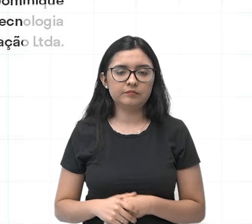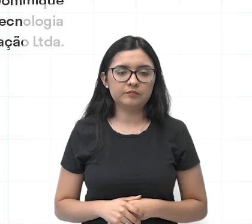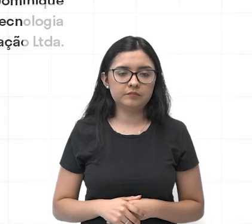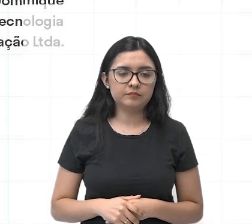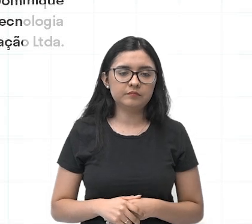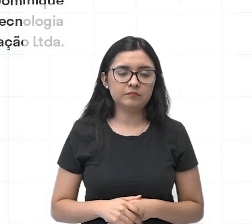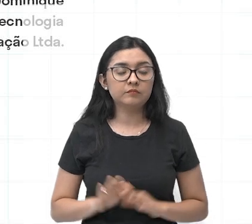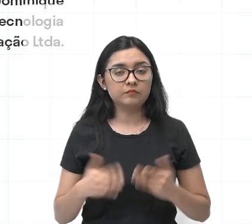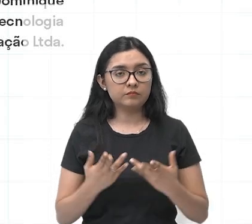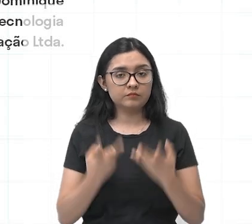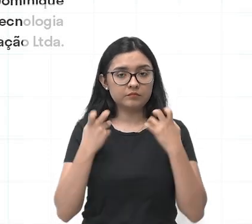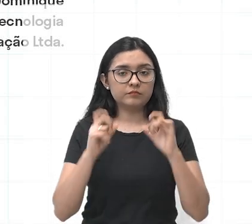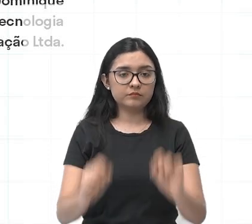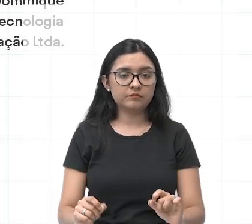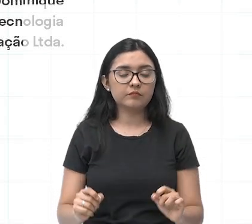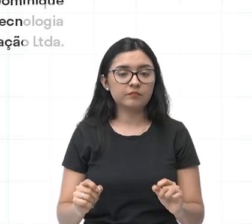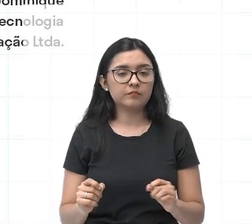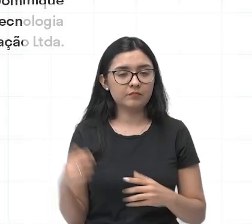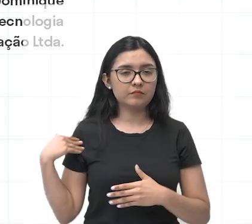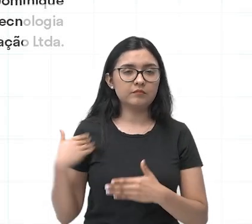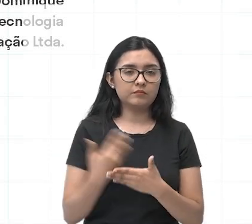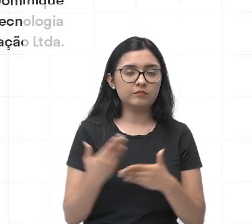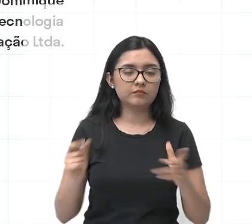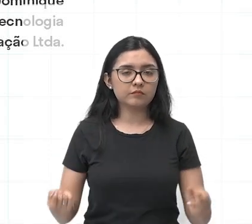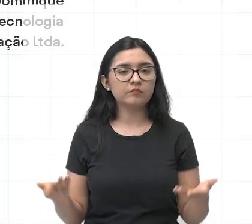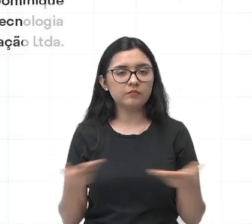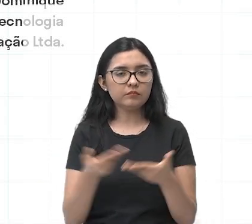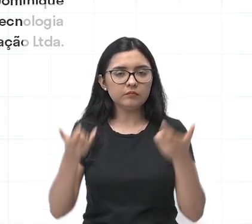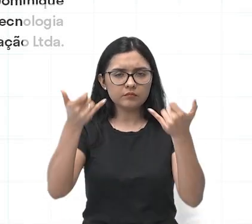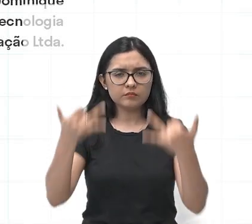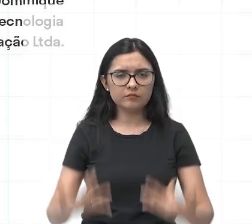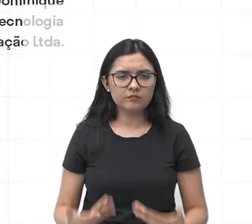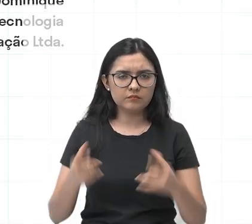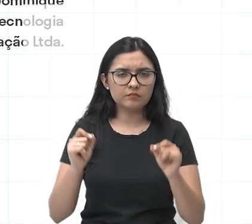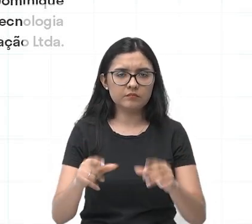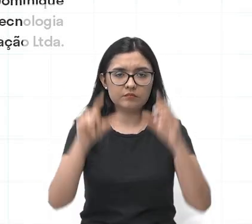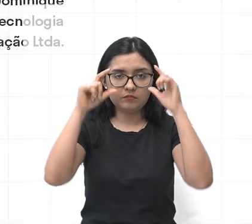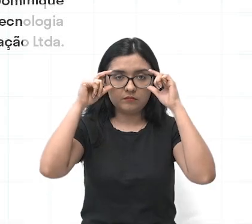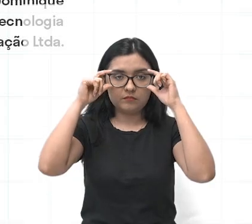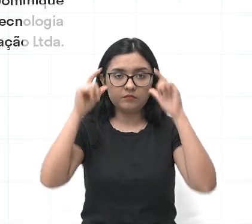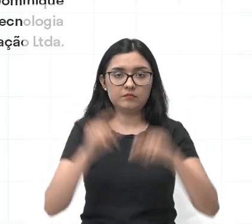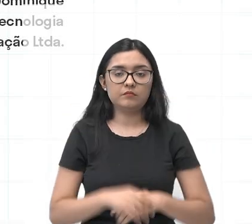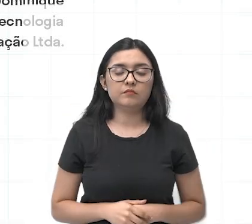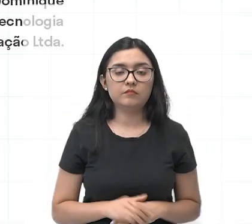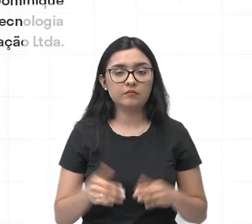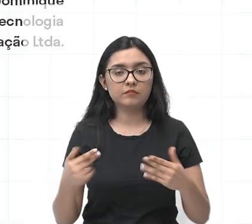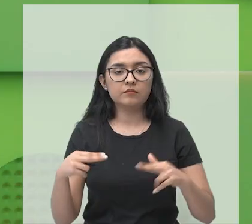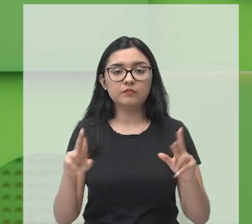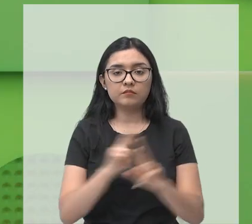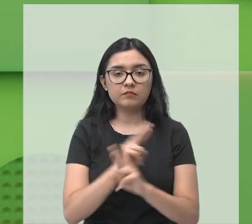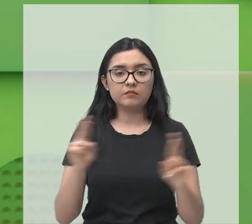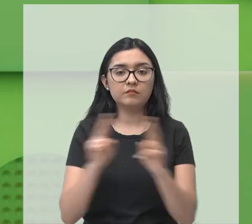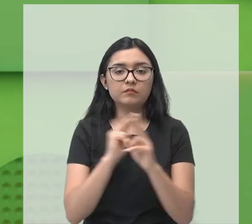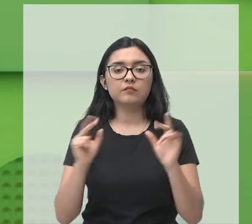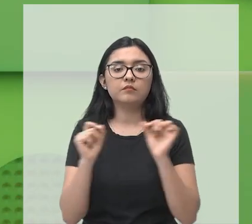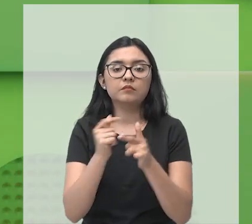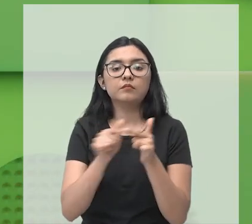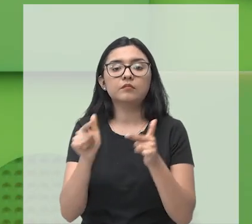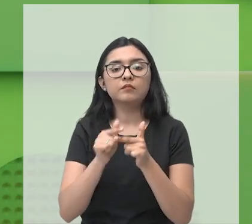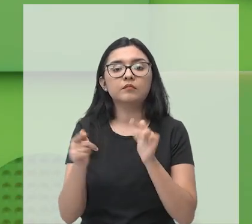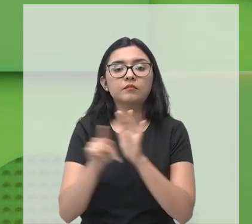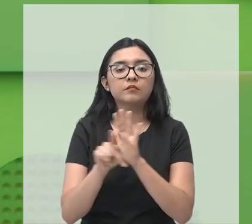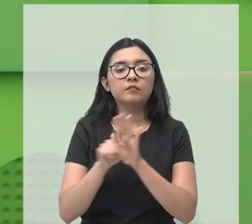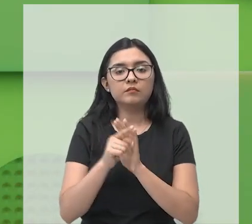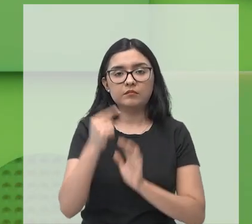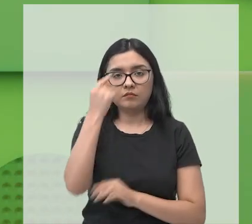irregular. Observem, até aqui, o momento que a gente falou de lentes corretivas, elas estão relacionadas a um problema